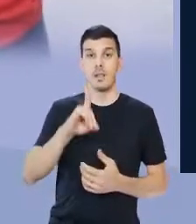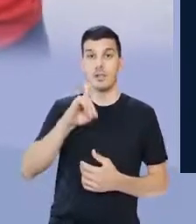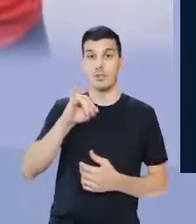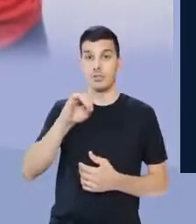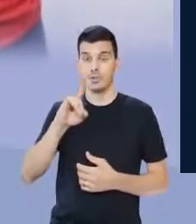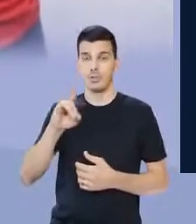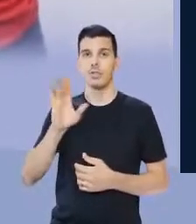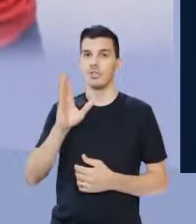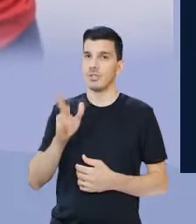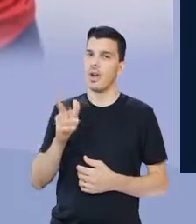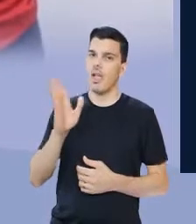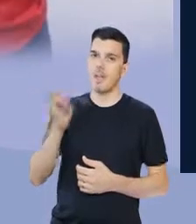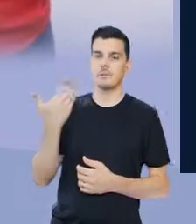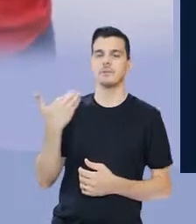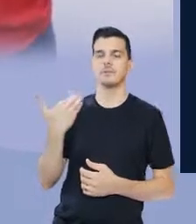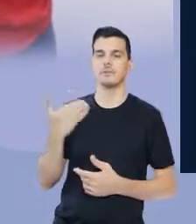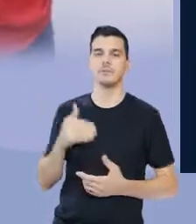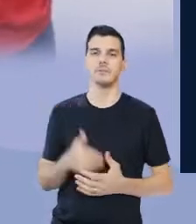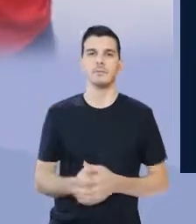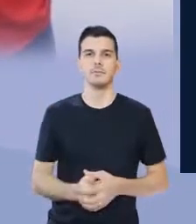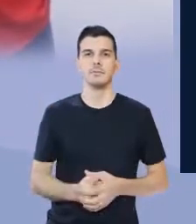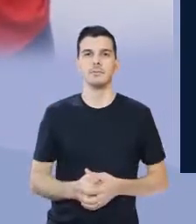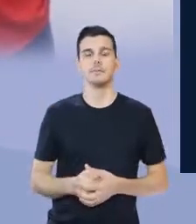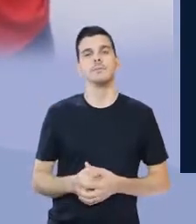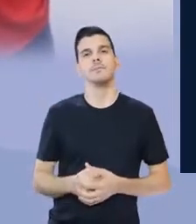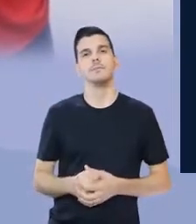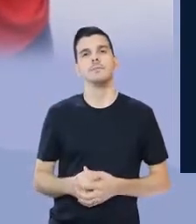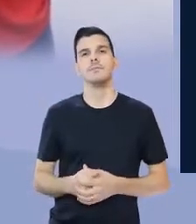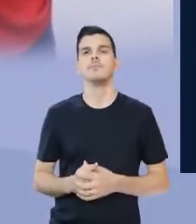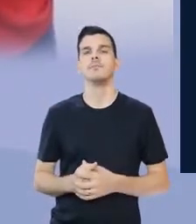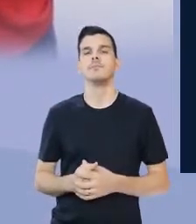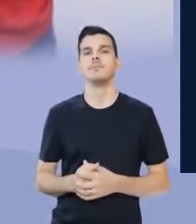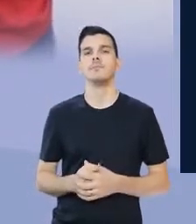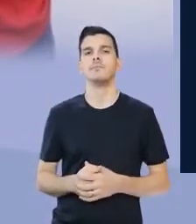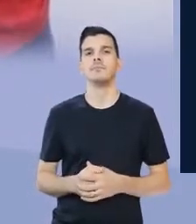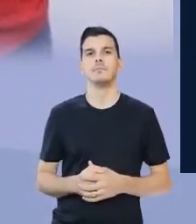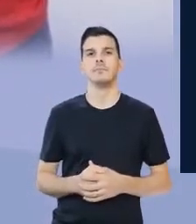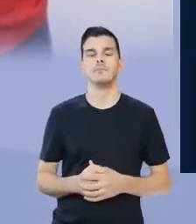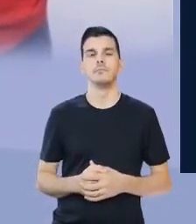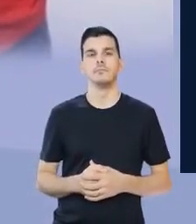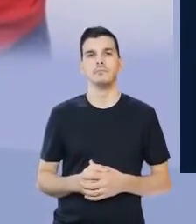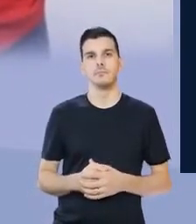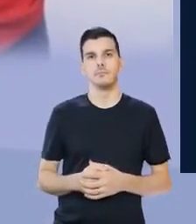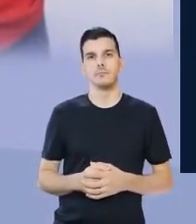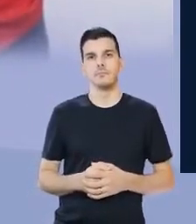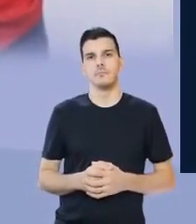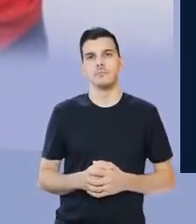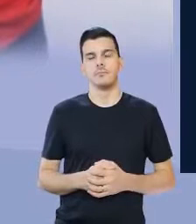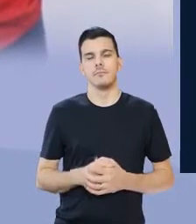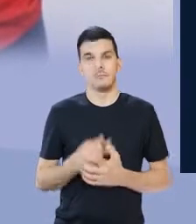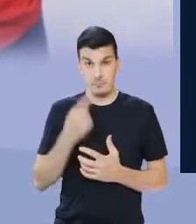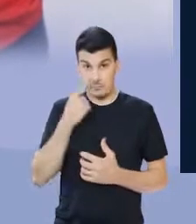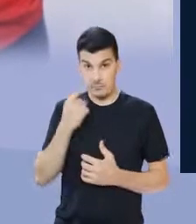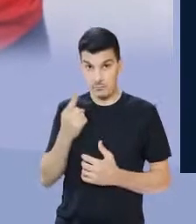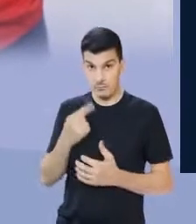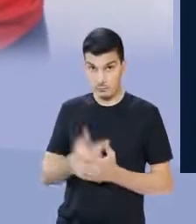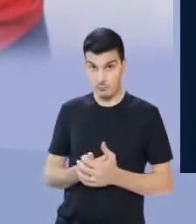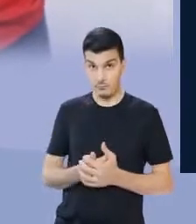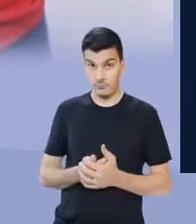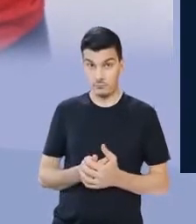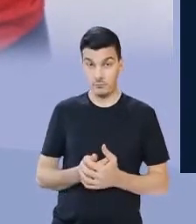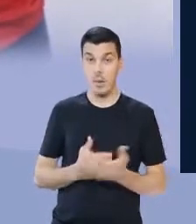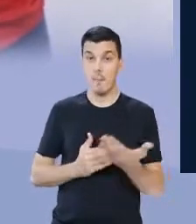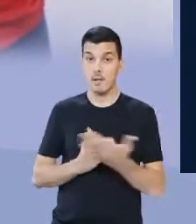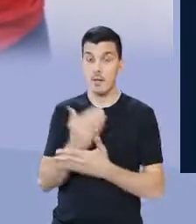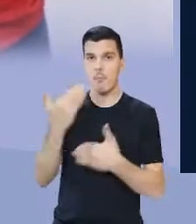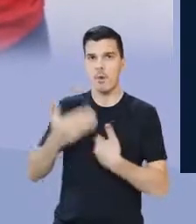did já está no passado. I passed my exam last year. I passed my exam last year. Então, eu passei